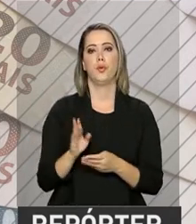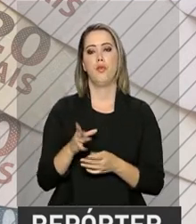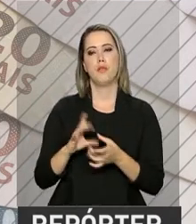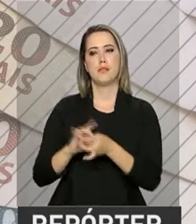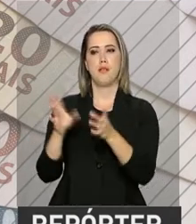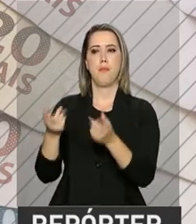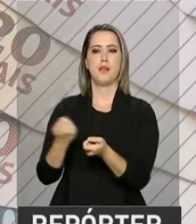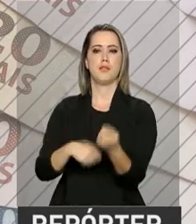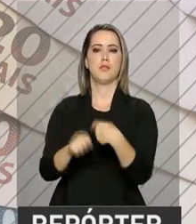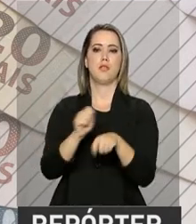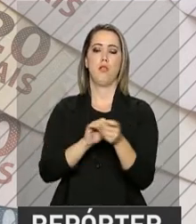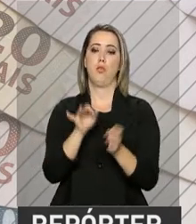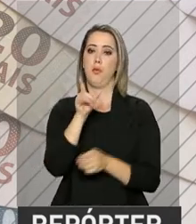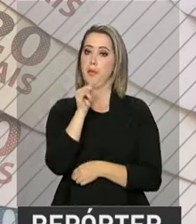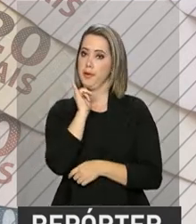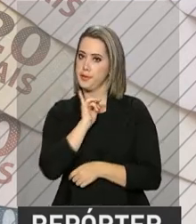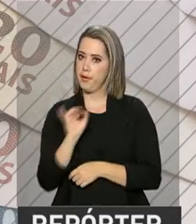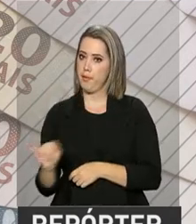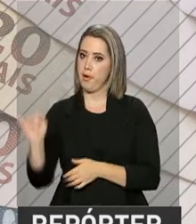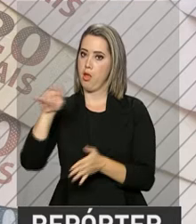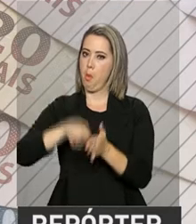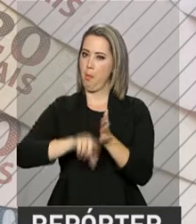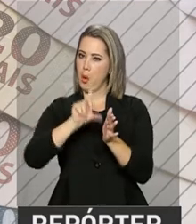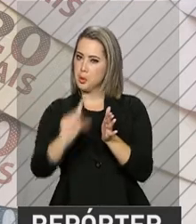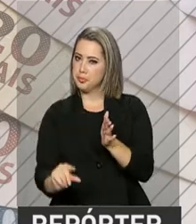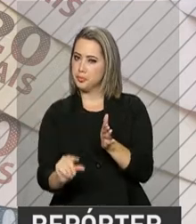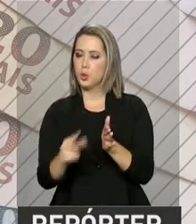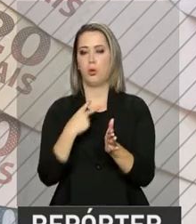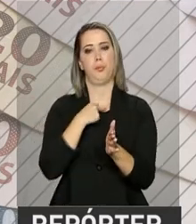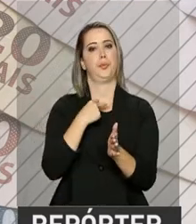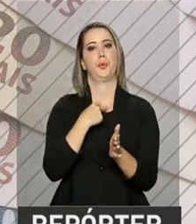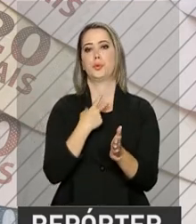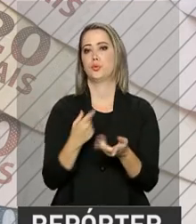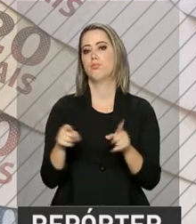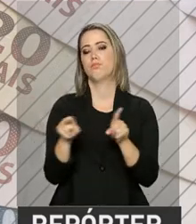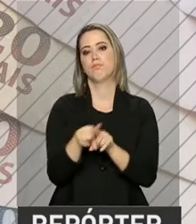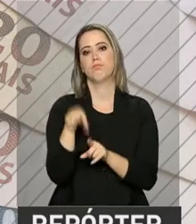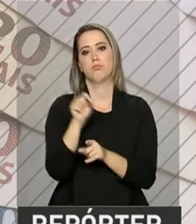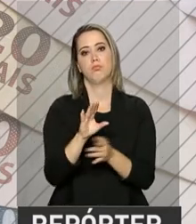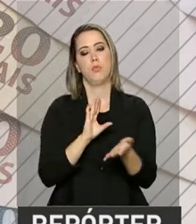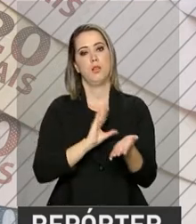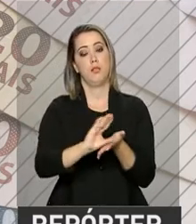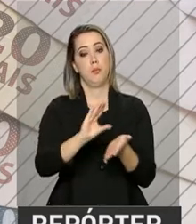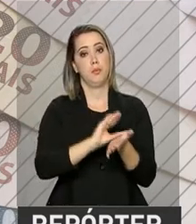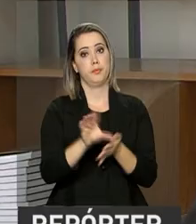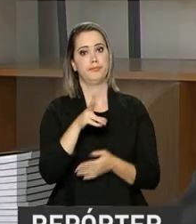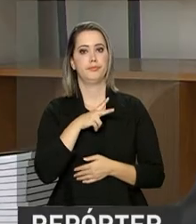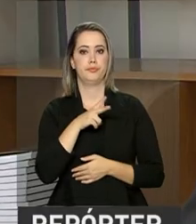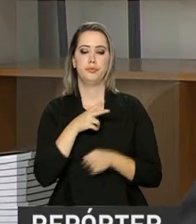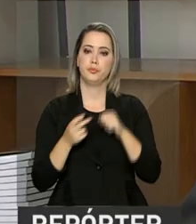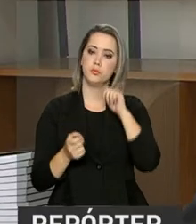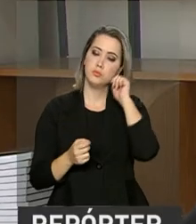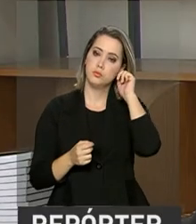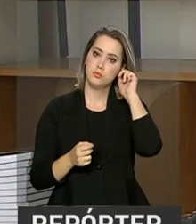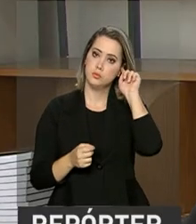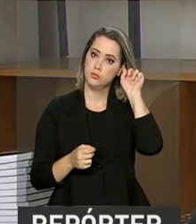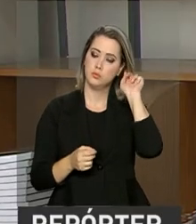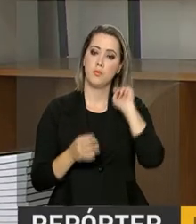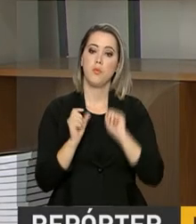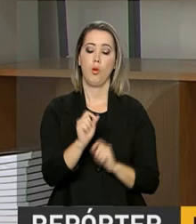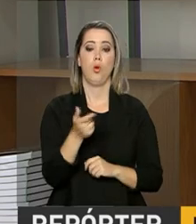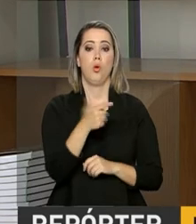econômicas, como impostos reduzidos e investimentos feitos pela iniciativa privada. Outras medidas